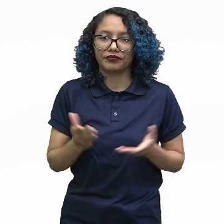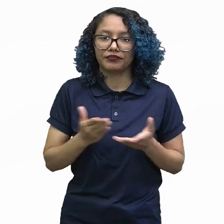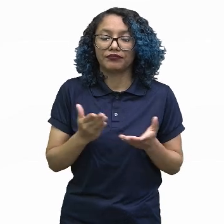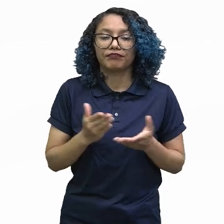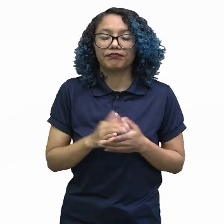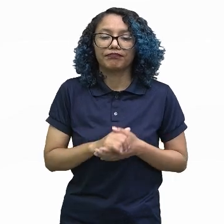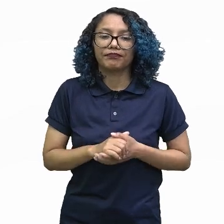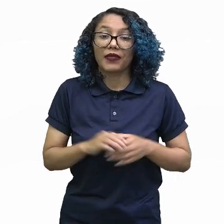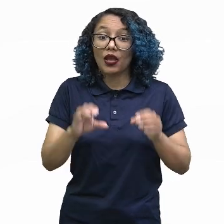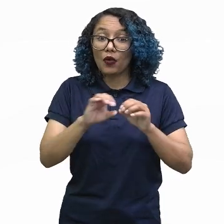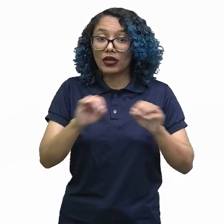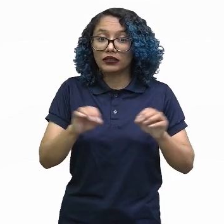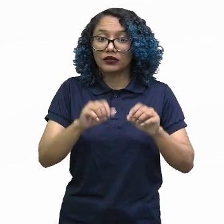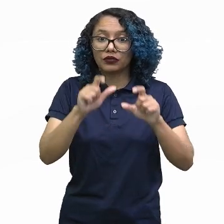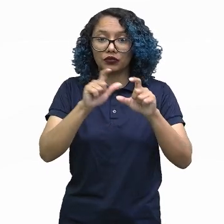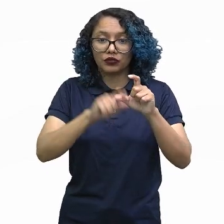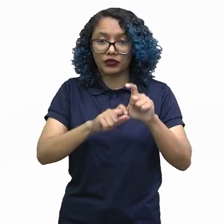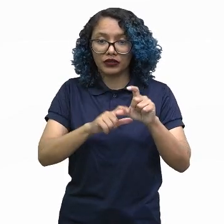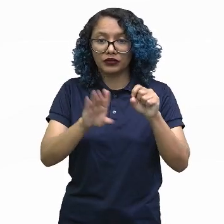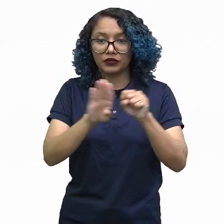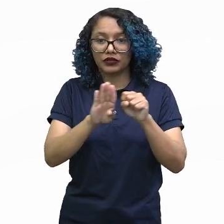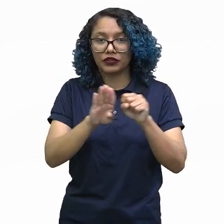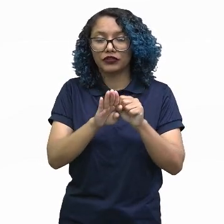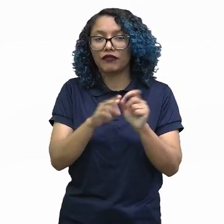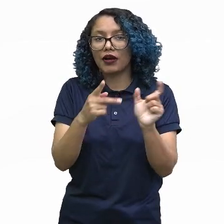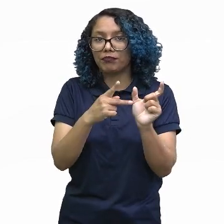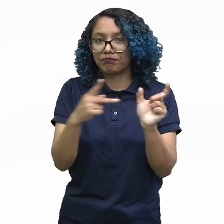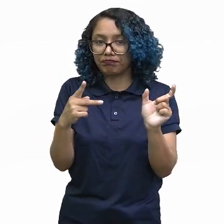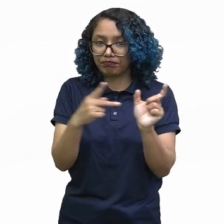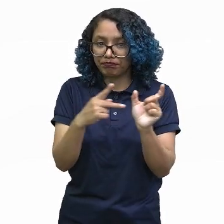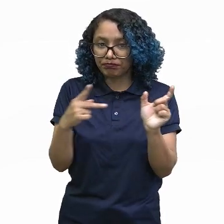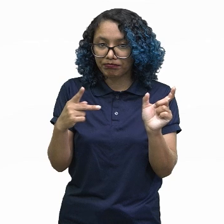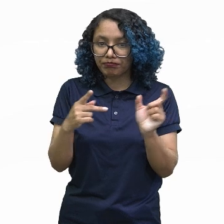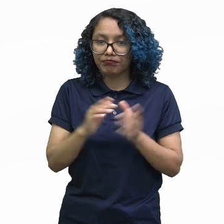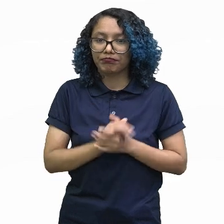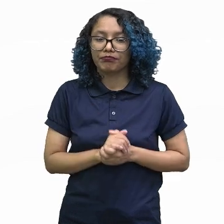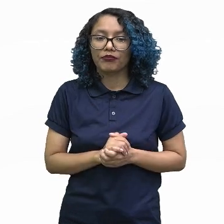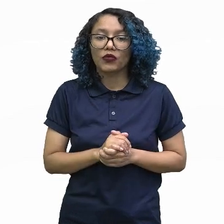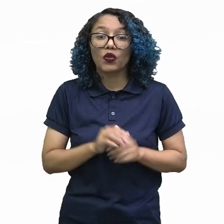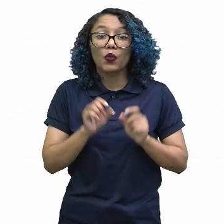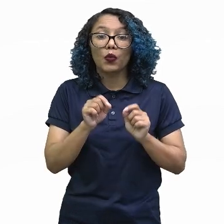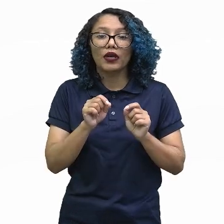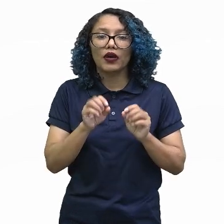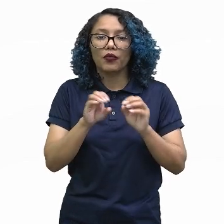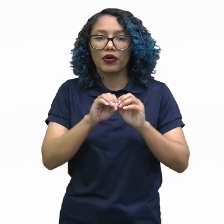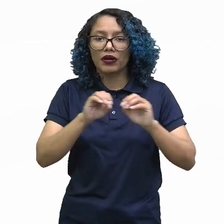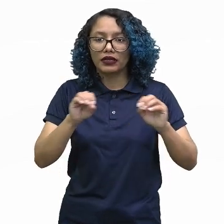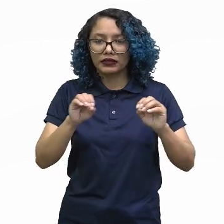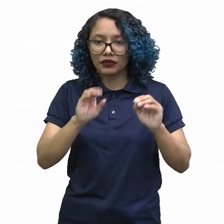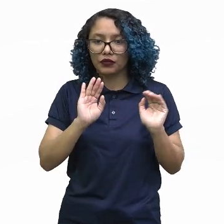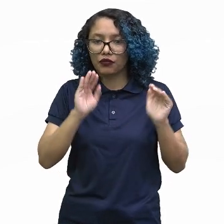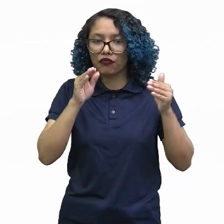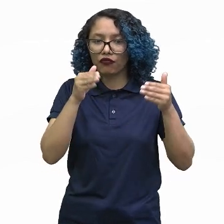aí. Oração subordinada substantiva predicativa. É a oração que funciona como